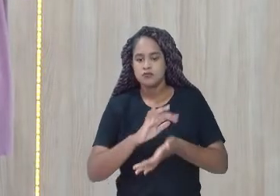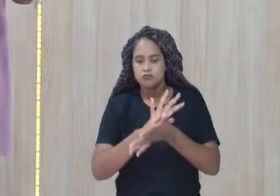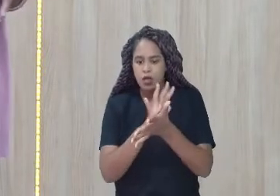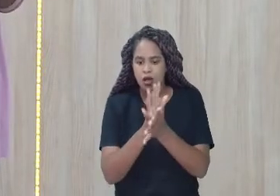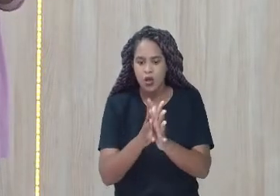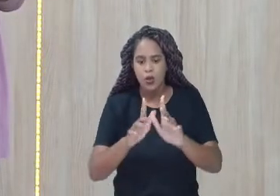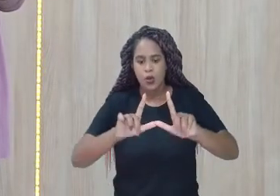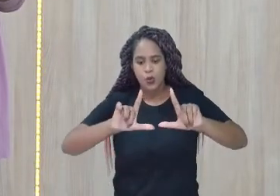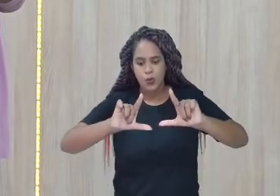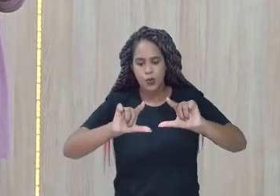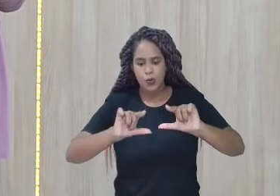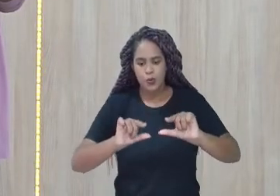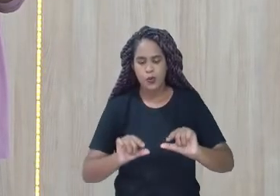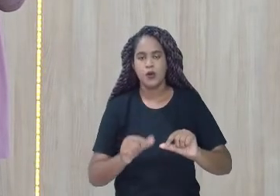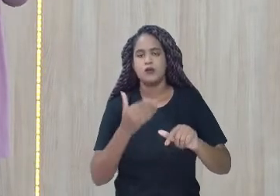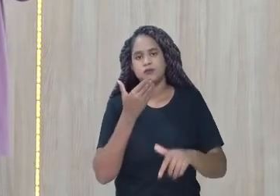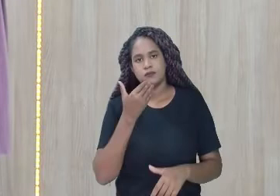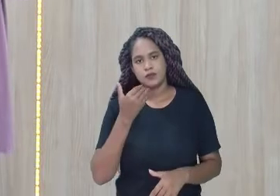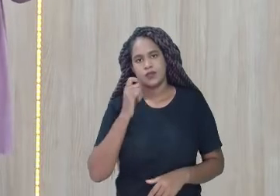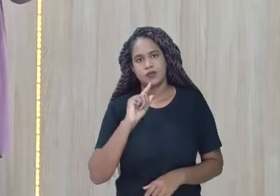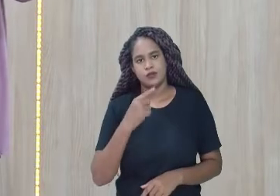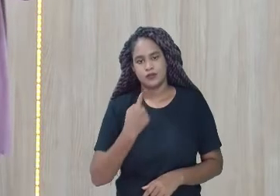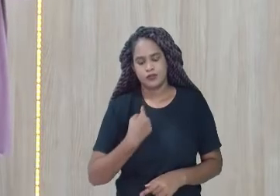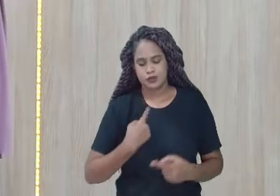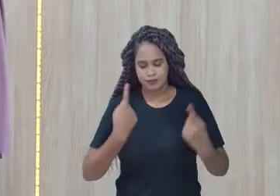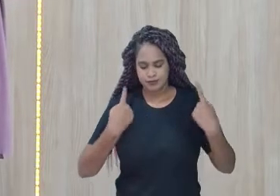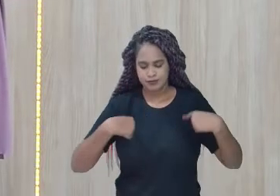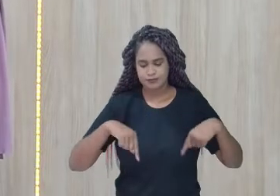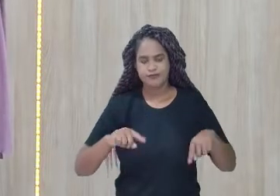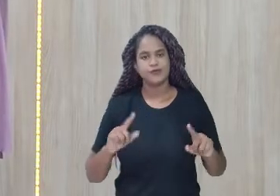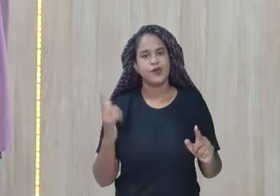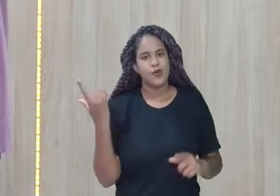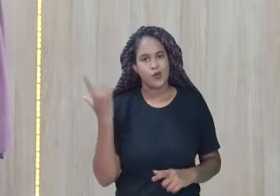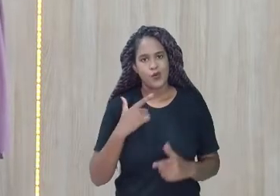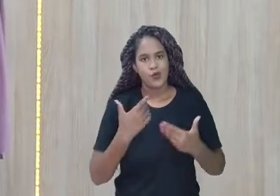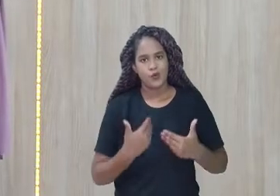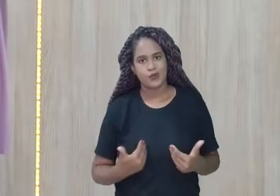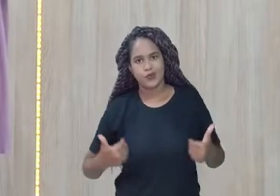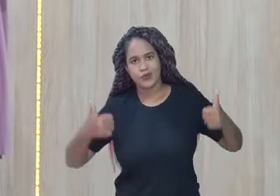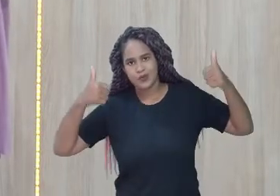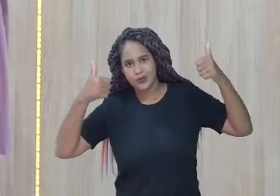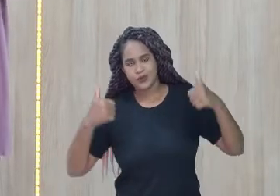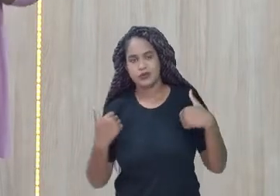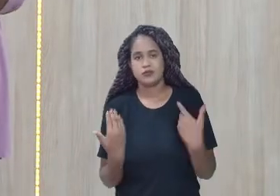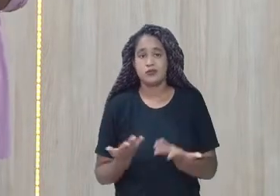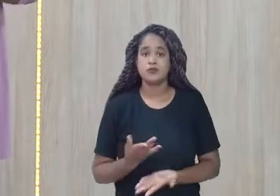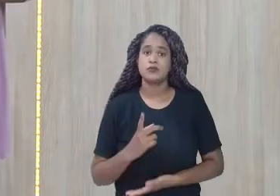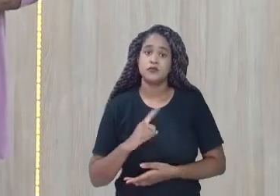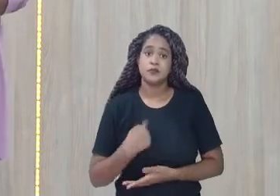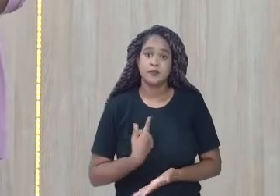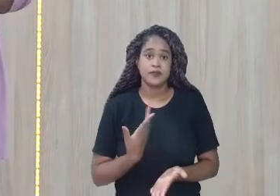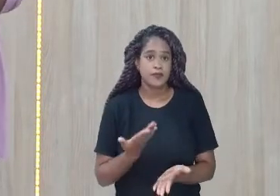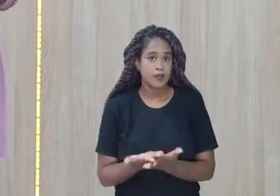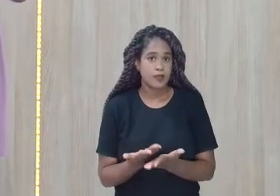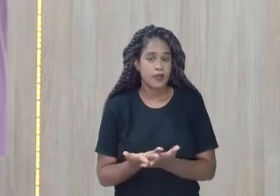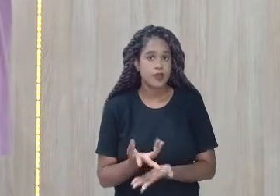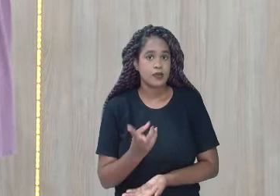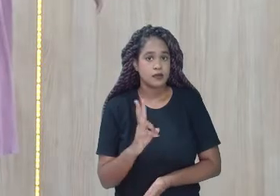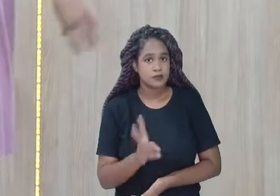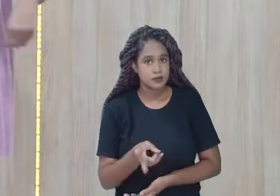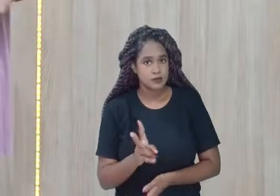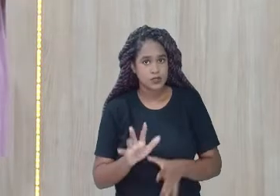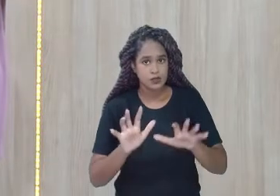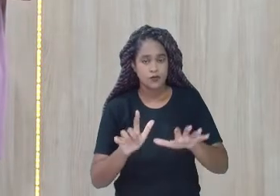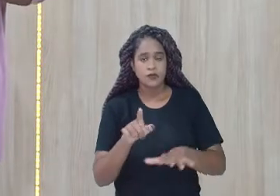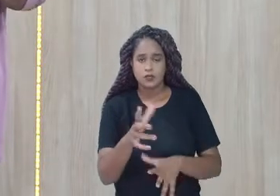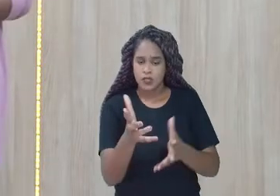gente, melhores pessoas nós seremos. E aí as aulas da gente é sempre nessa ideia de, você quer aprender uma gramática,